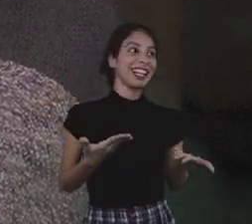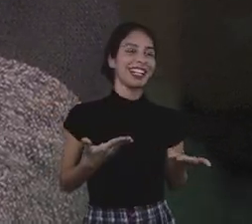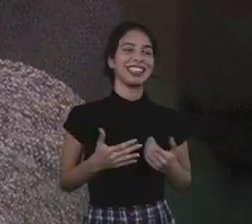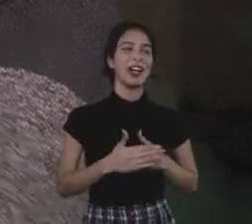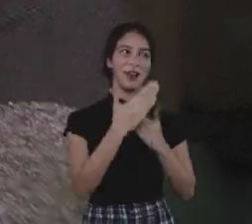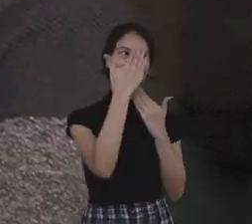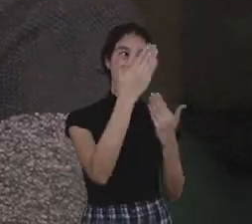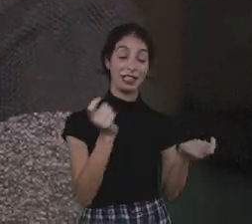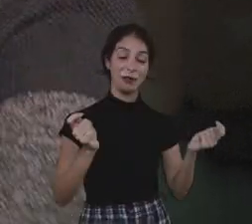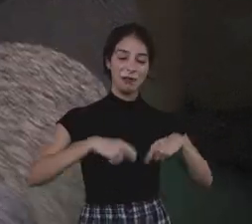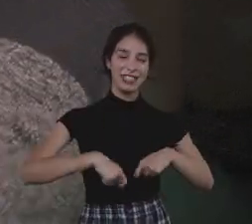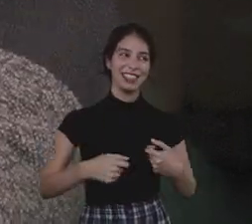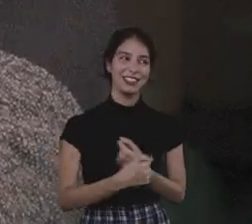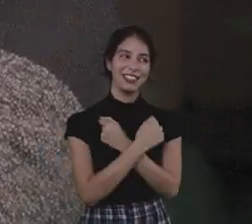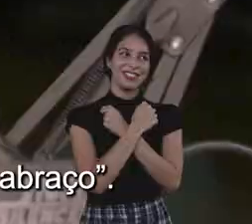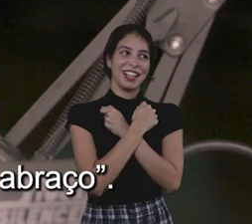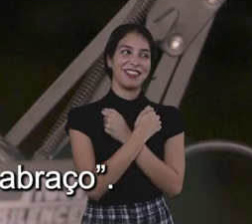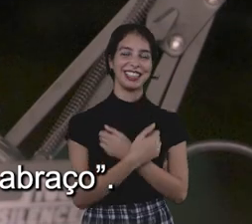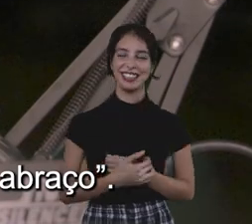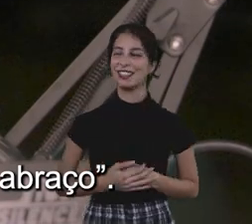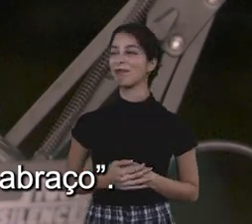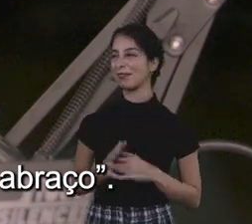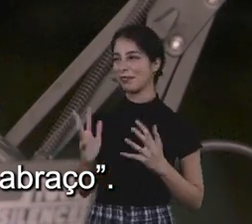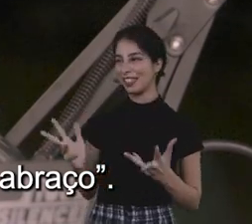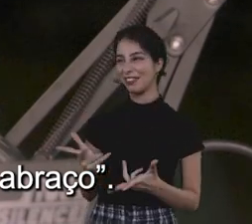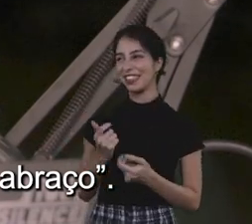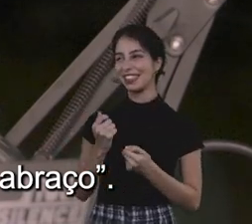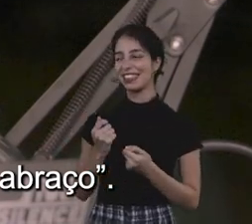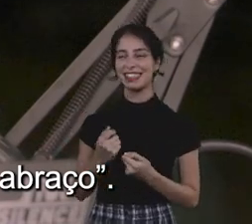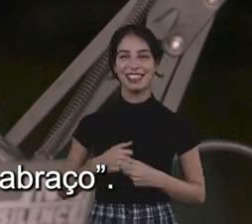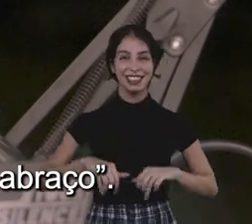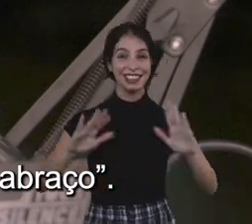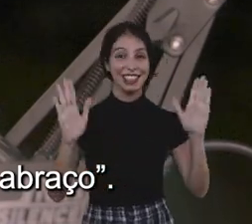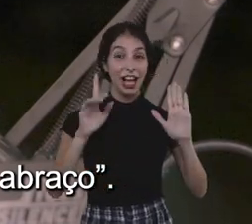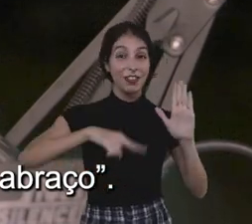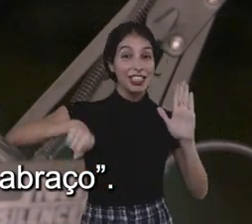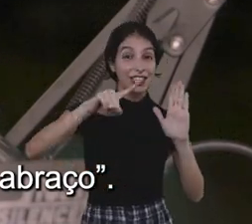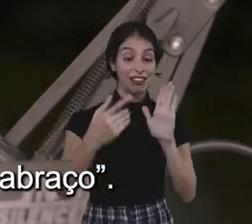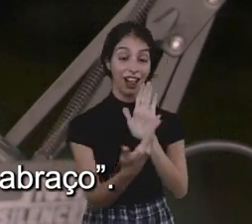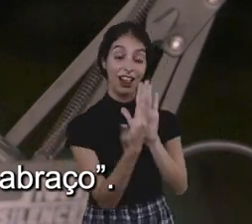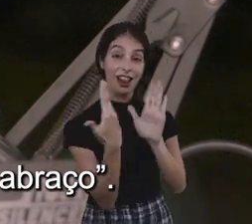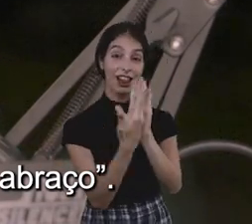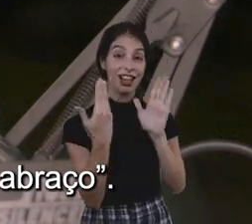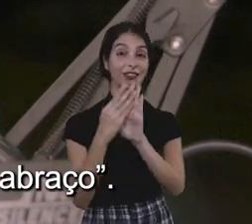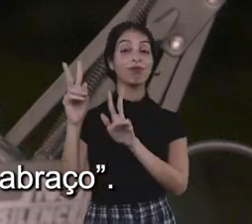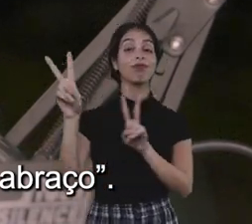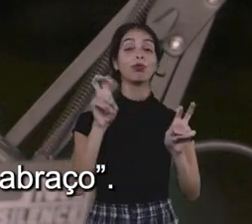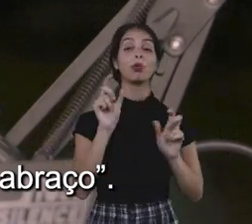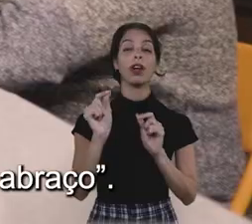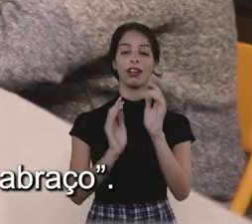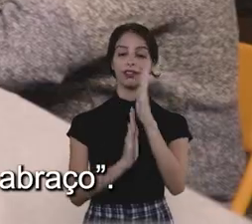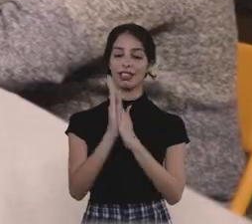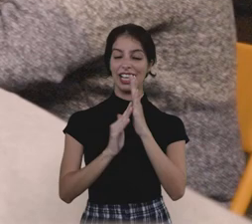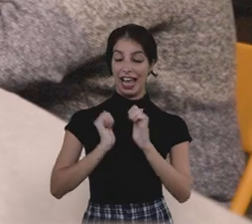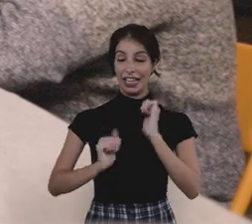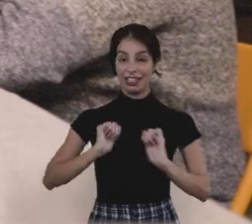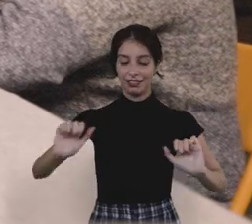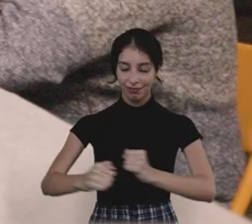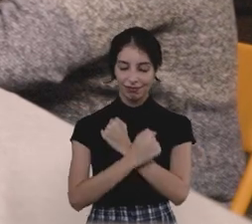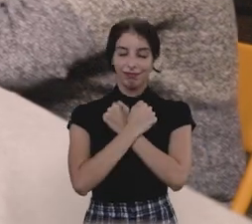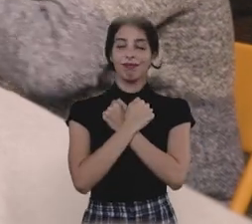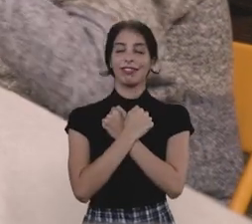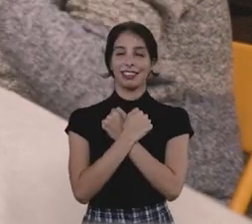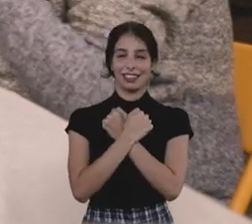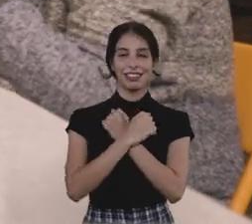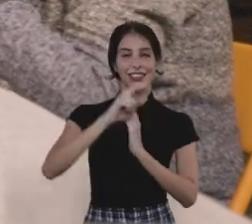possibilidade disso aqui porque isso aqui também é um abraço incrível gente leião toda ansiedade merece um abraço toda ansiedade